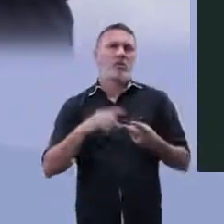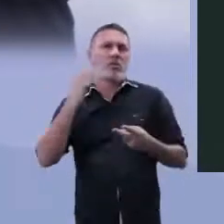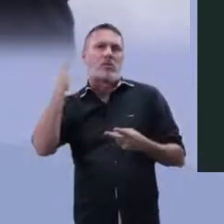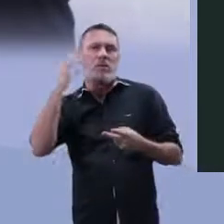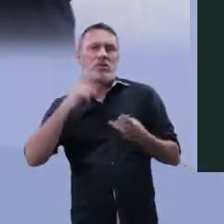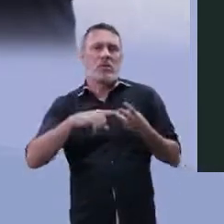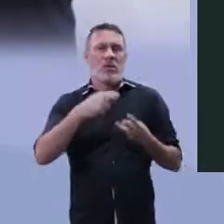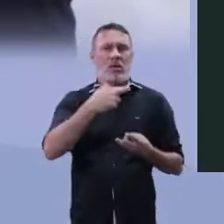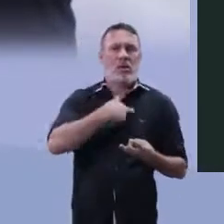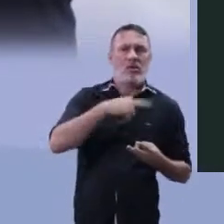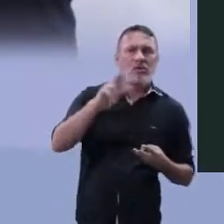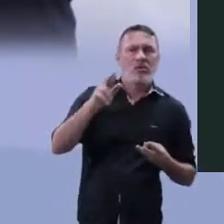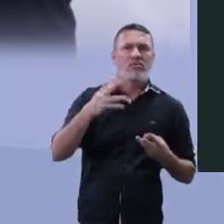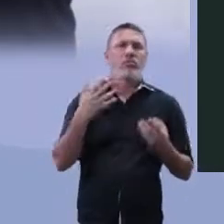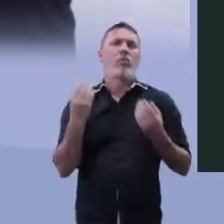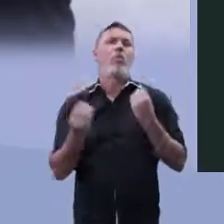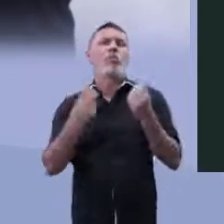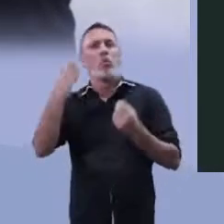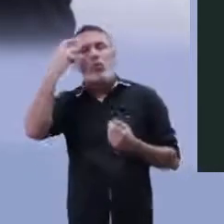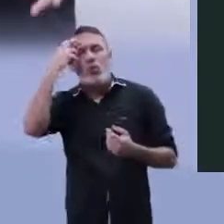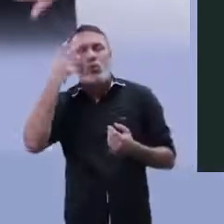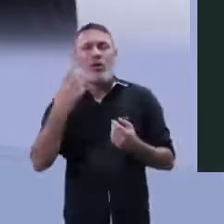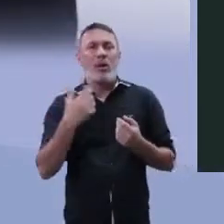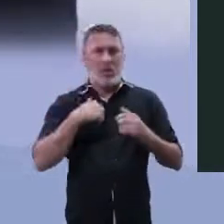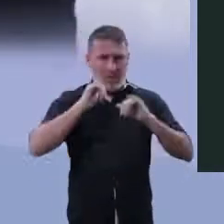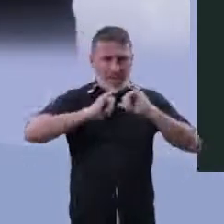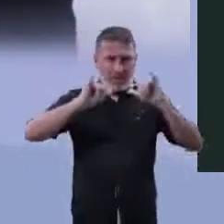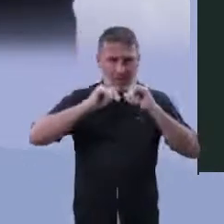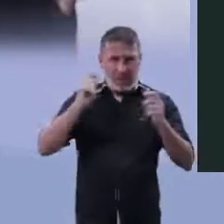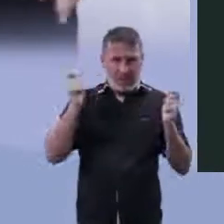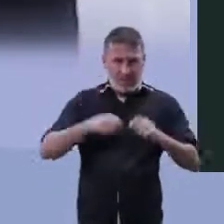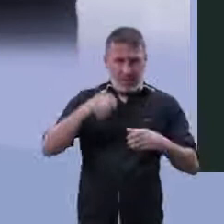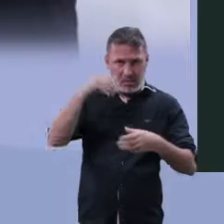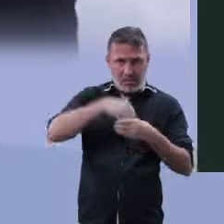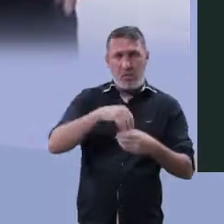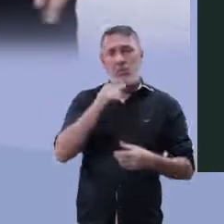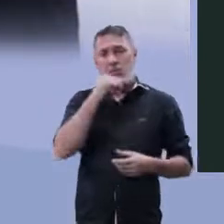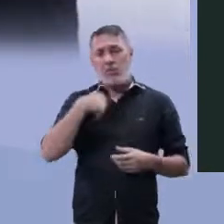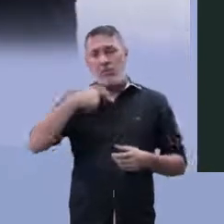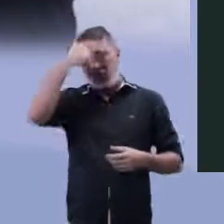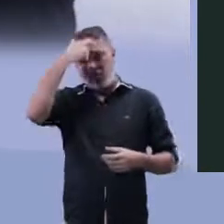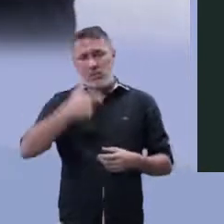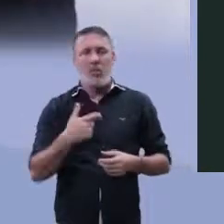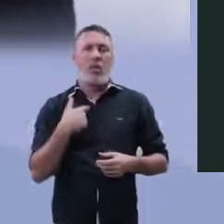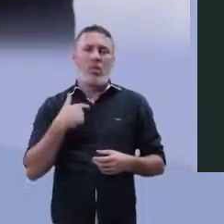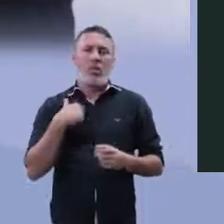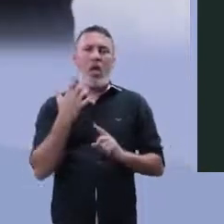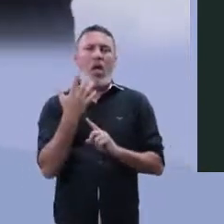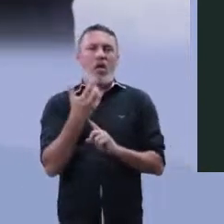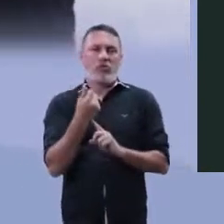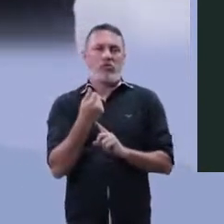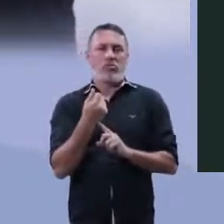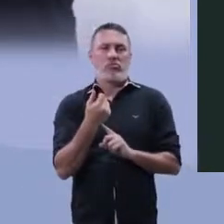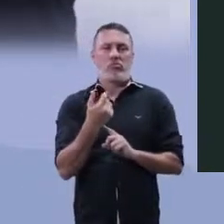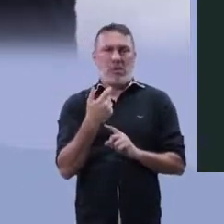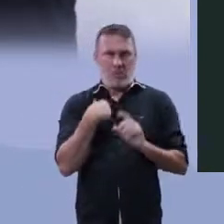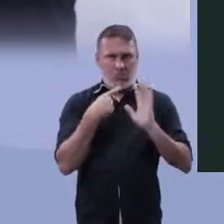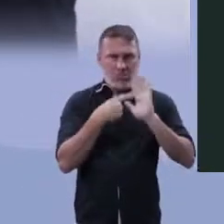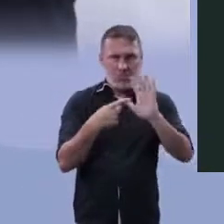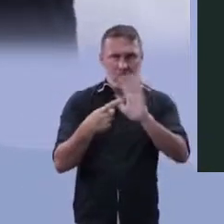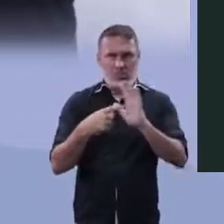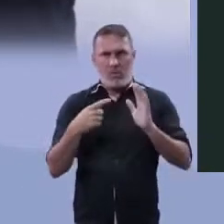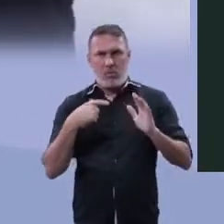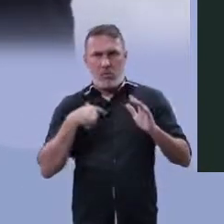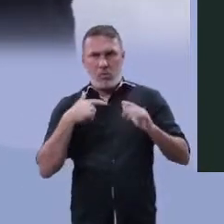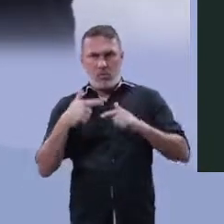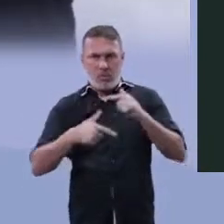exemplo, contribuem para a divulgação de ideias políticas, científicas, religiosas, culturais? Como é que eu posso divulgar,